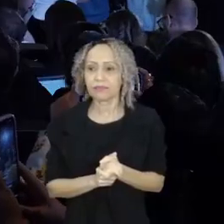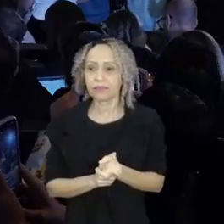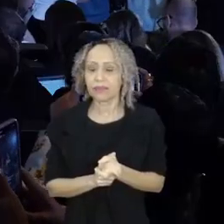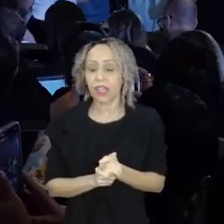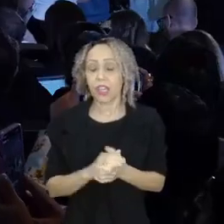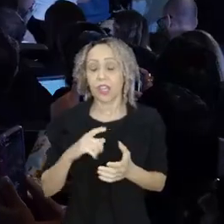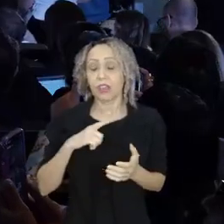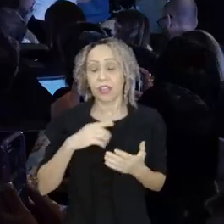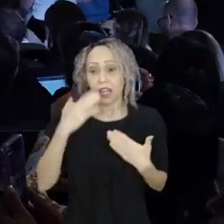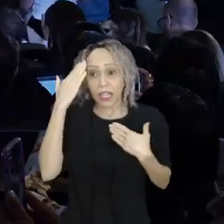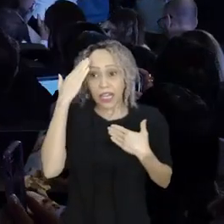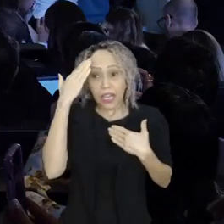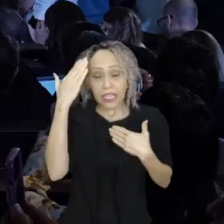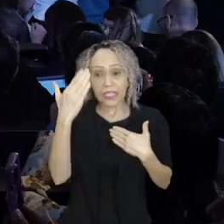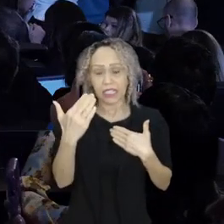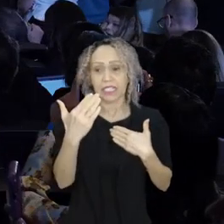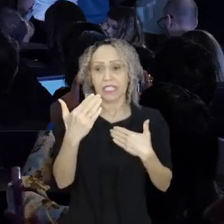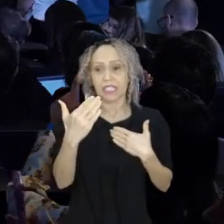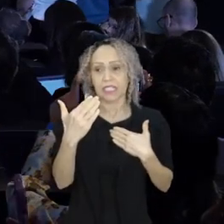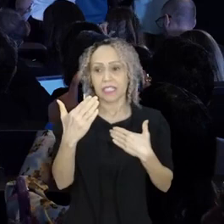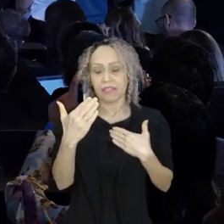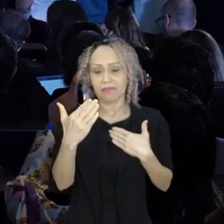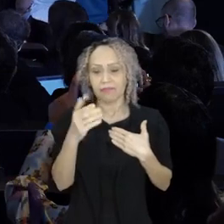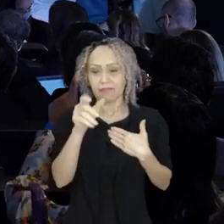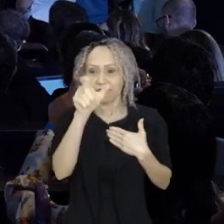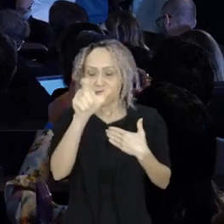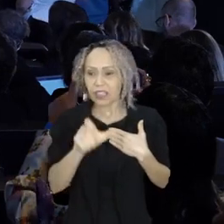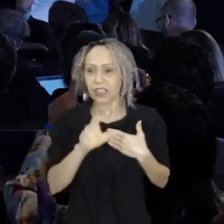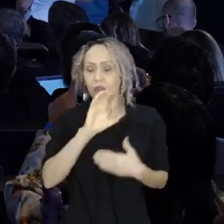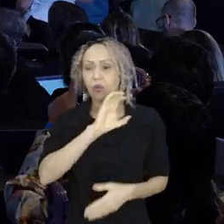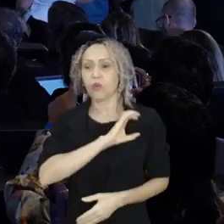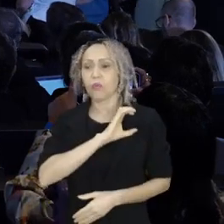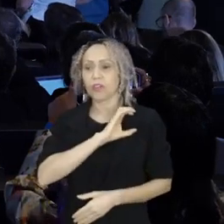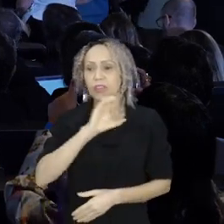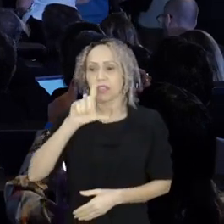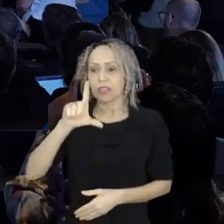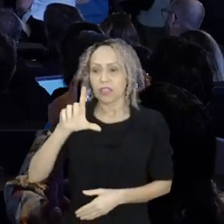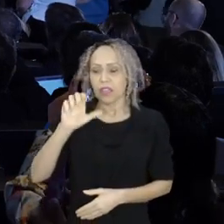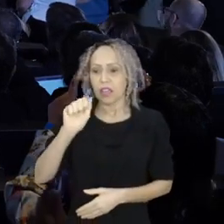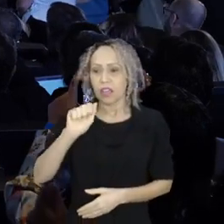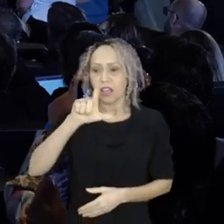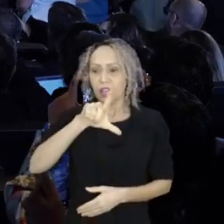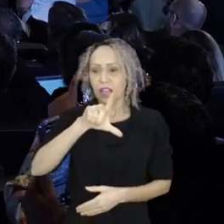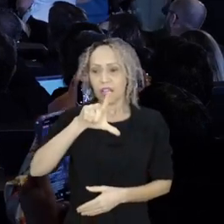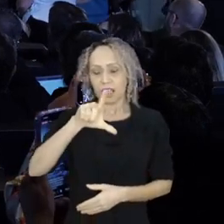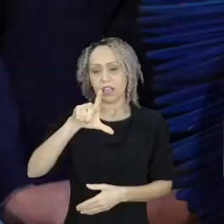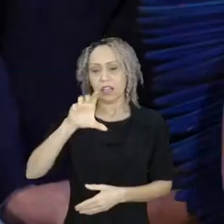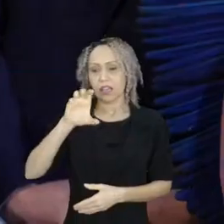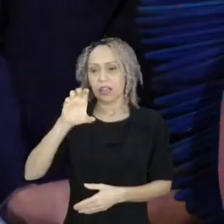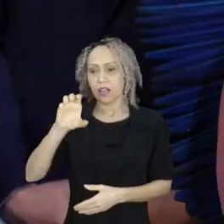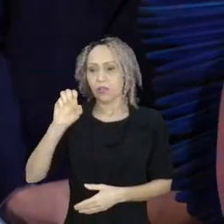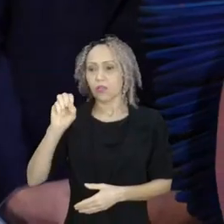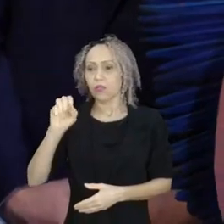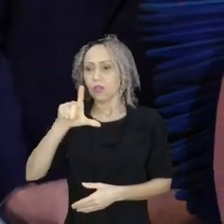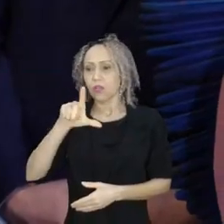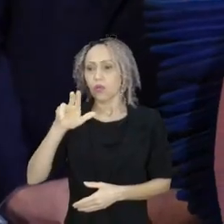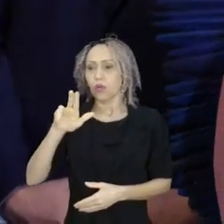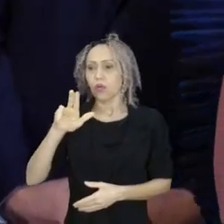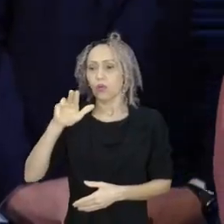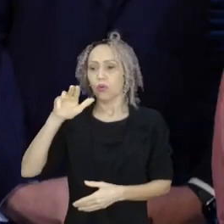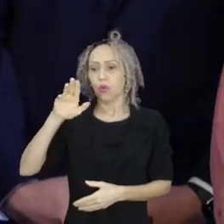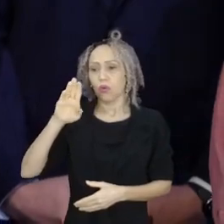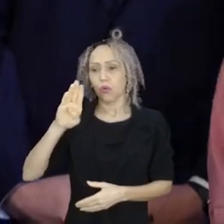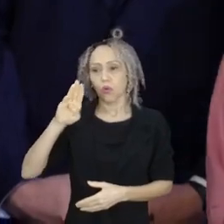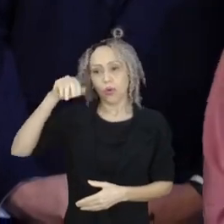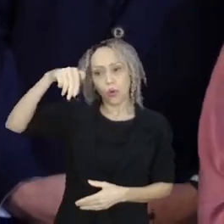e competência de encontrar esse companheiro no Acre. Quero, no